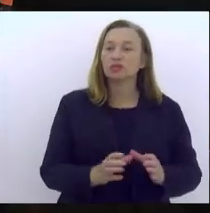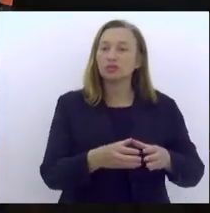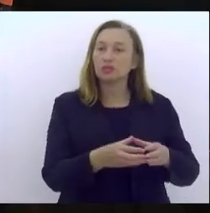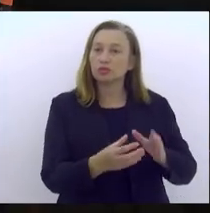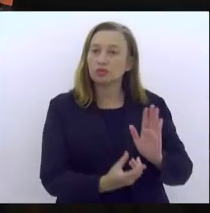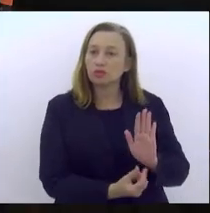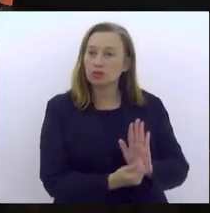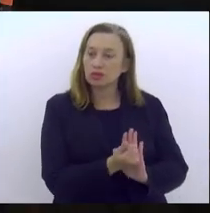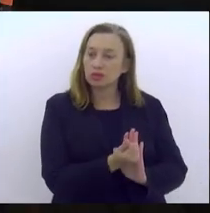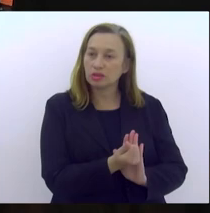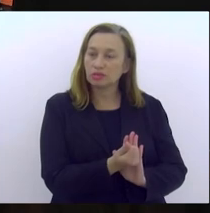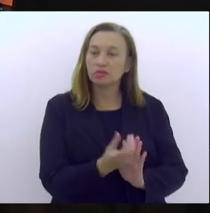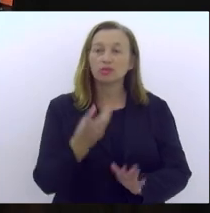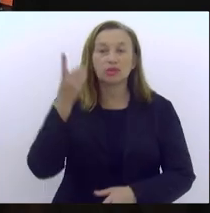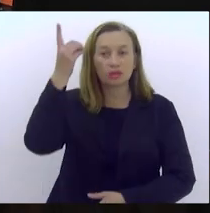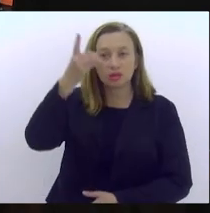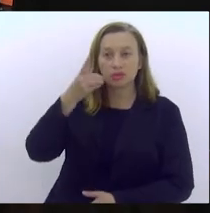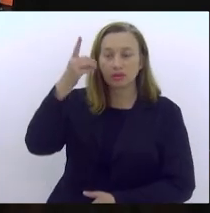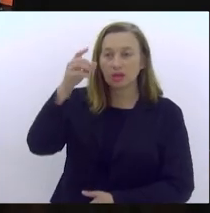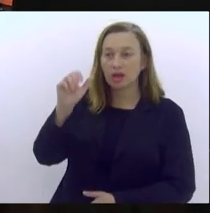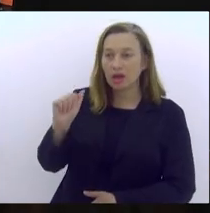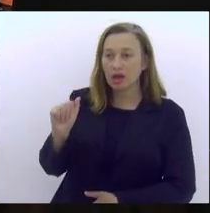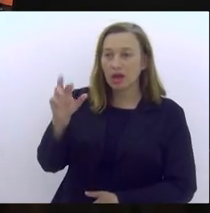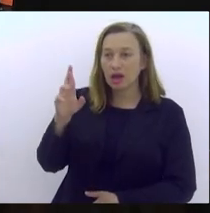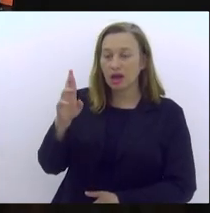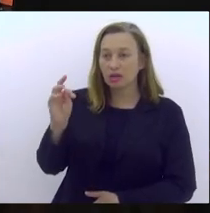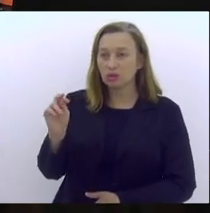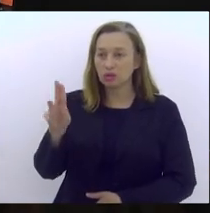Orçamento, deputado Arthur Monteiro.